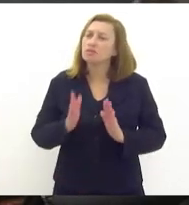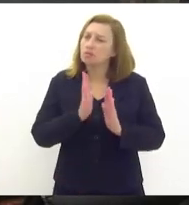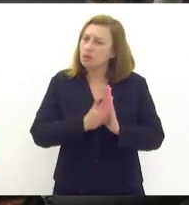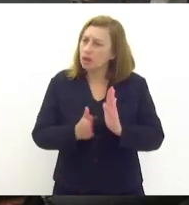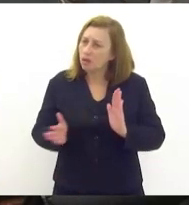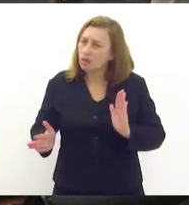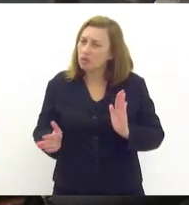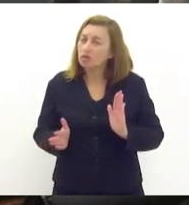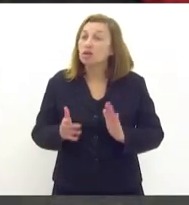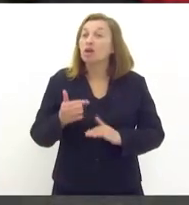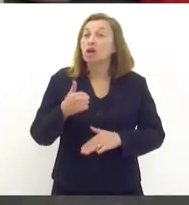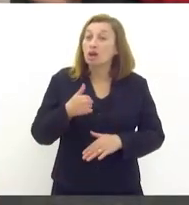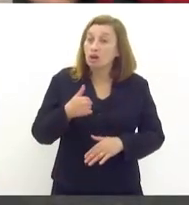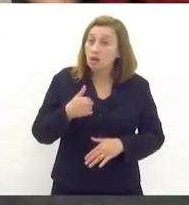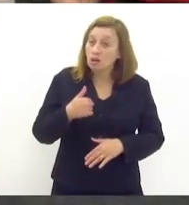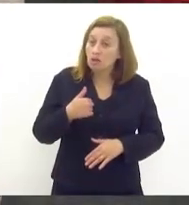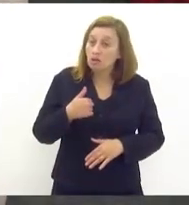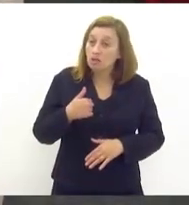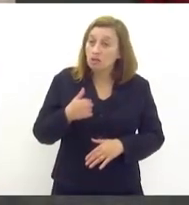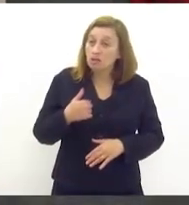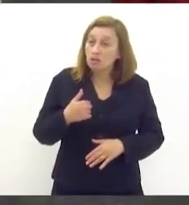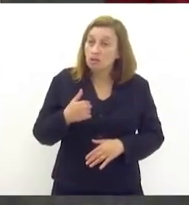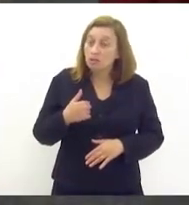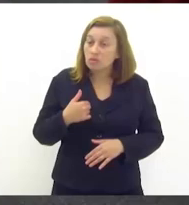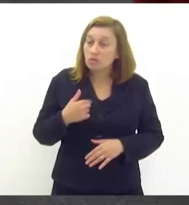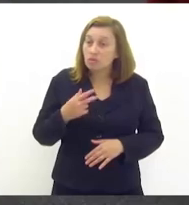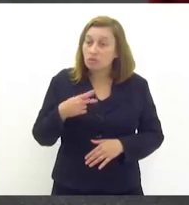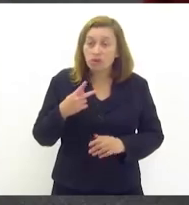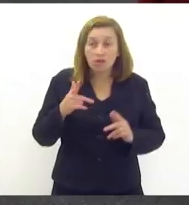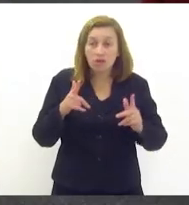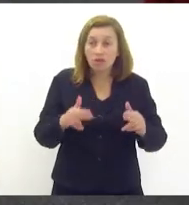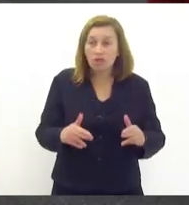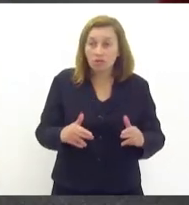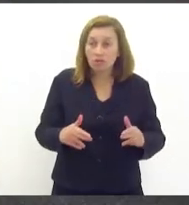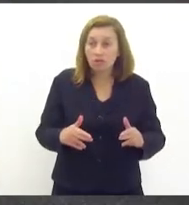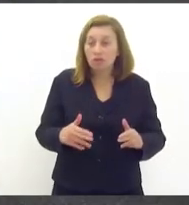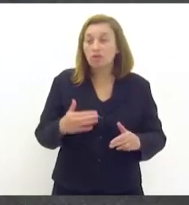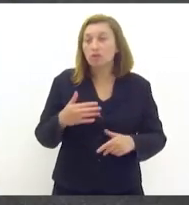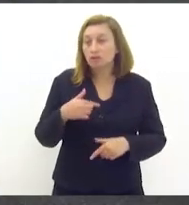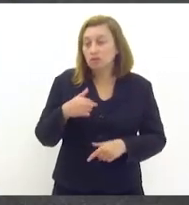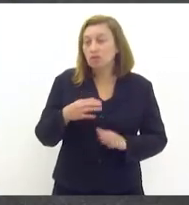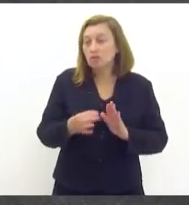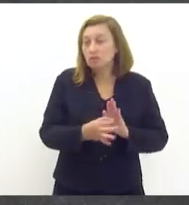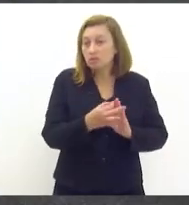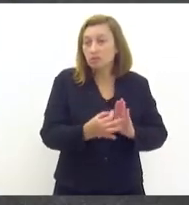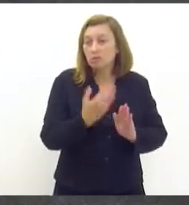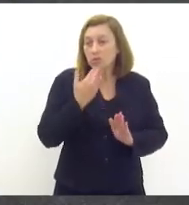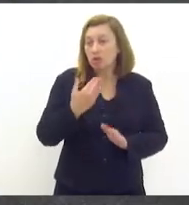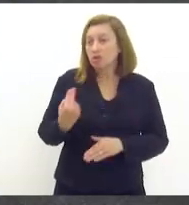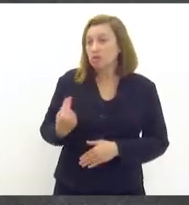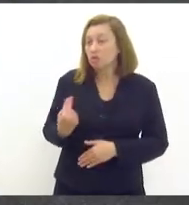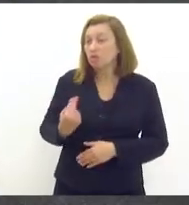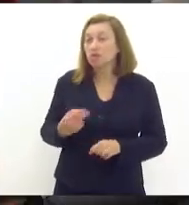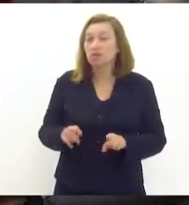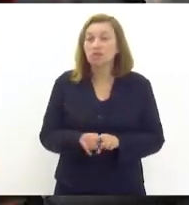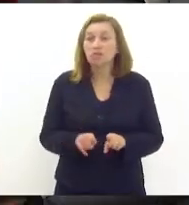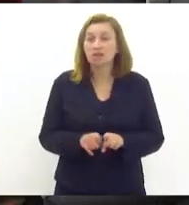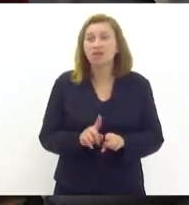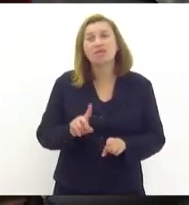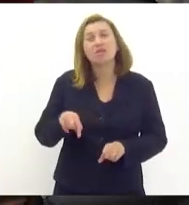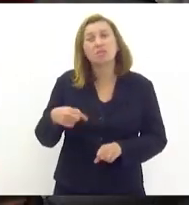ordem eu vou padecer do mesmo problema embora já tenha proferido parecer também solicitei com a autoria